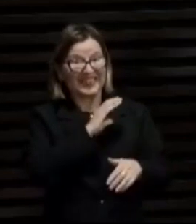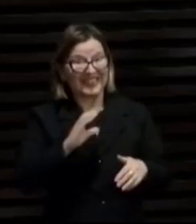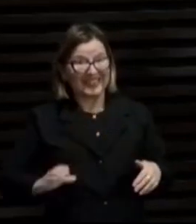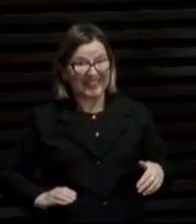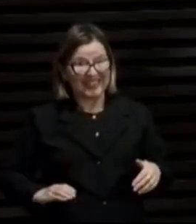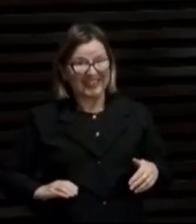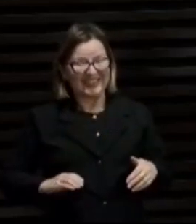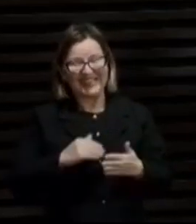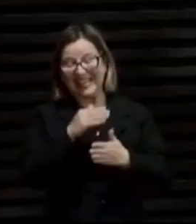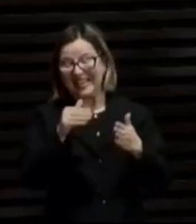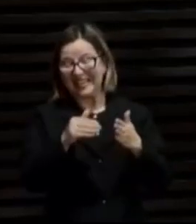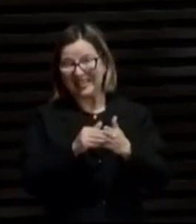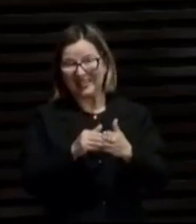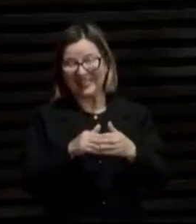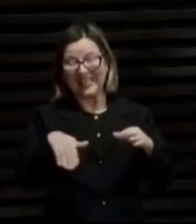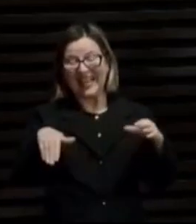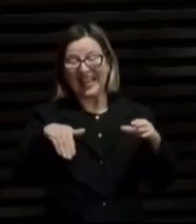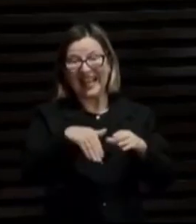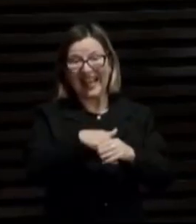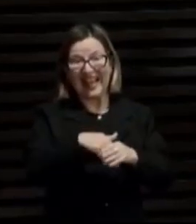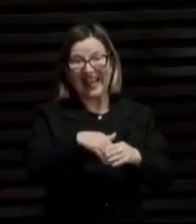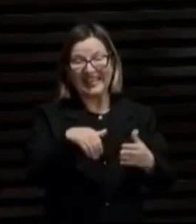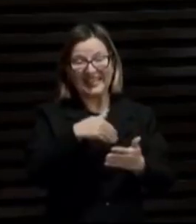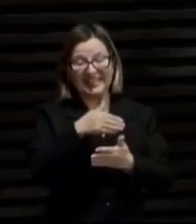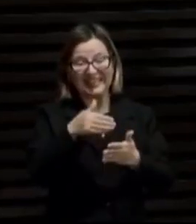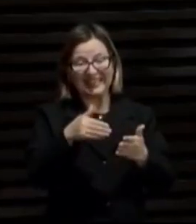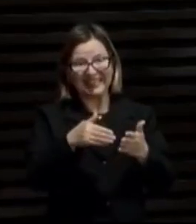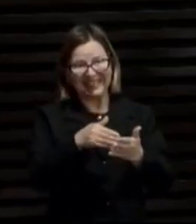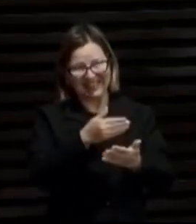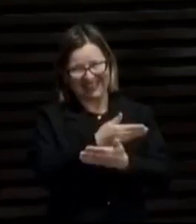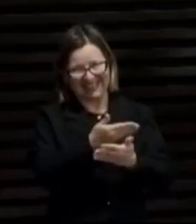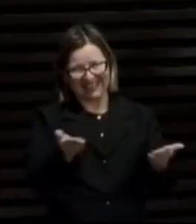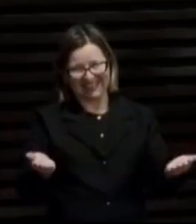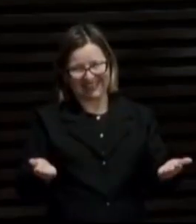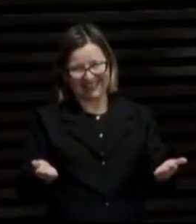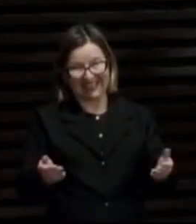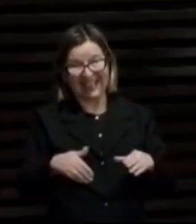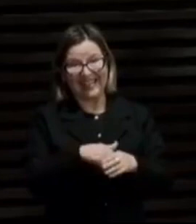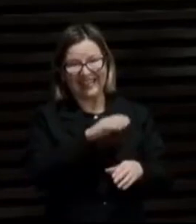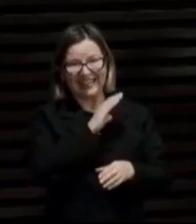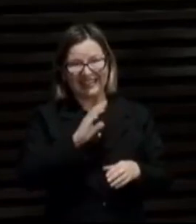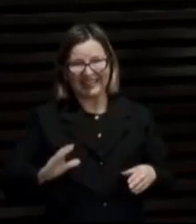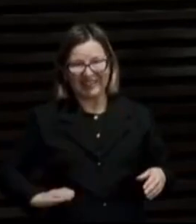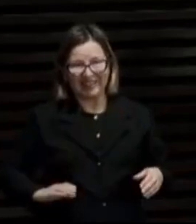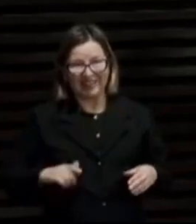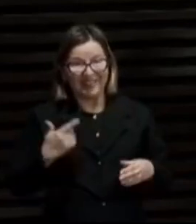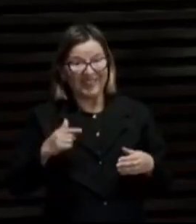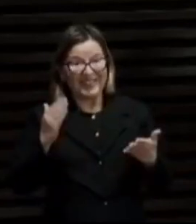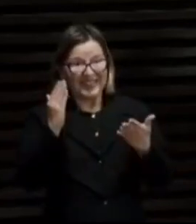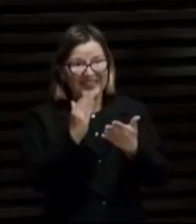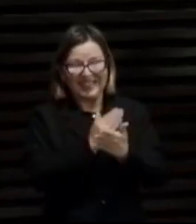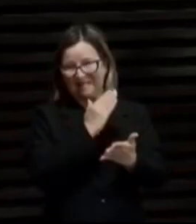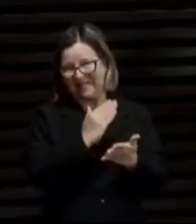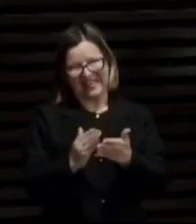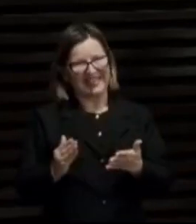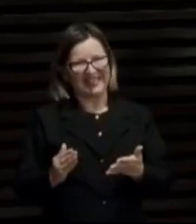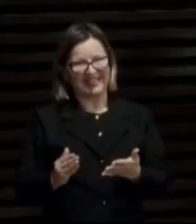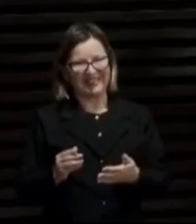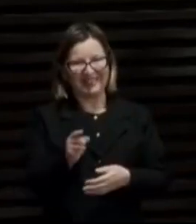irmãos. Em Cristo nós somos um, não há divisão. Não é maior, menor, nós somos um em